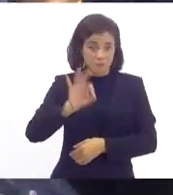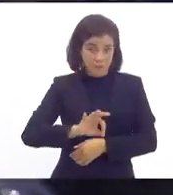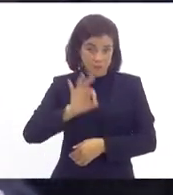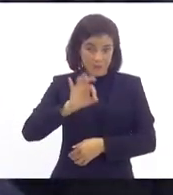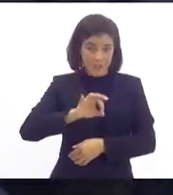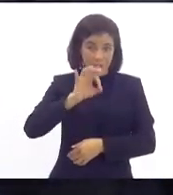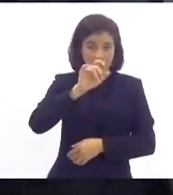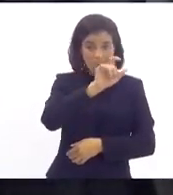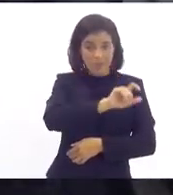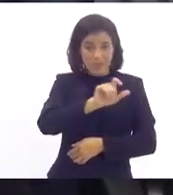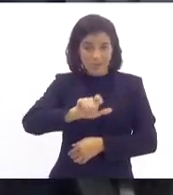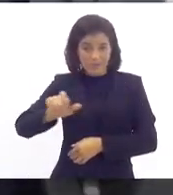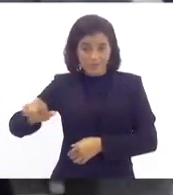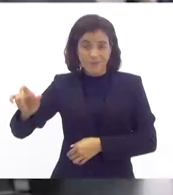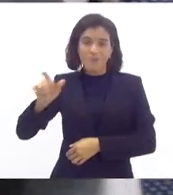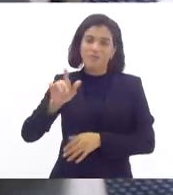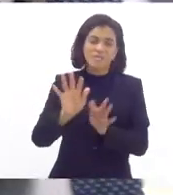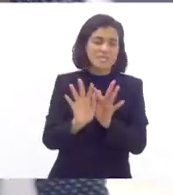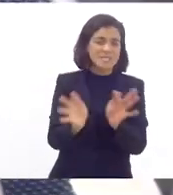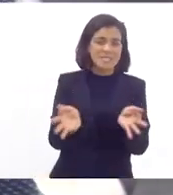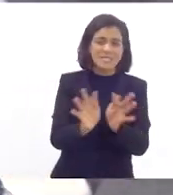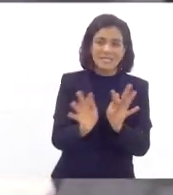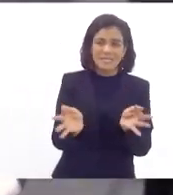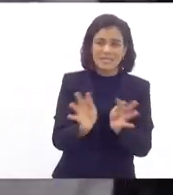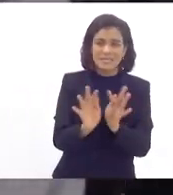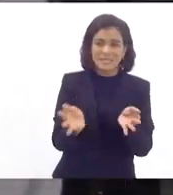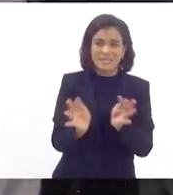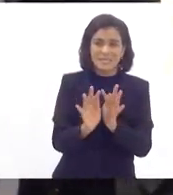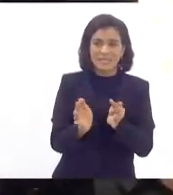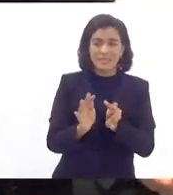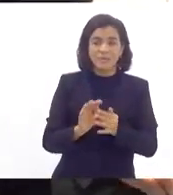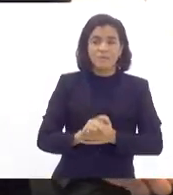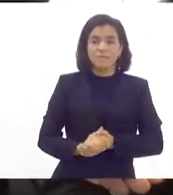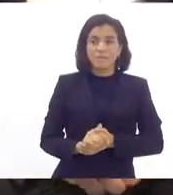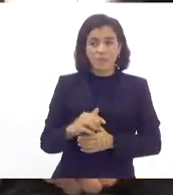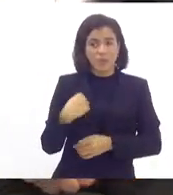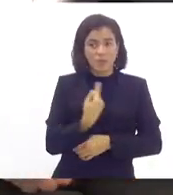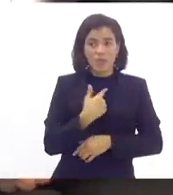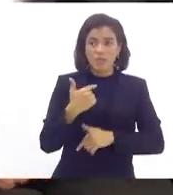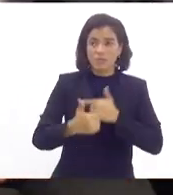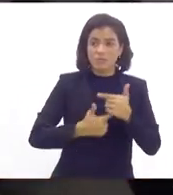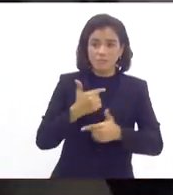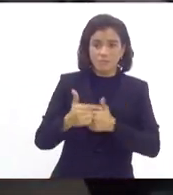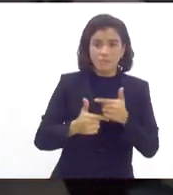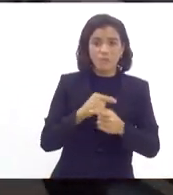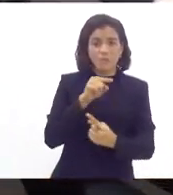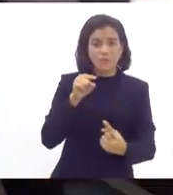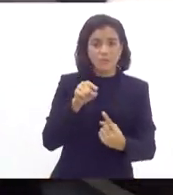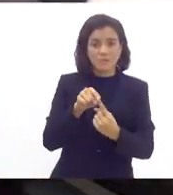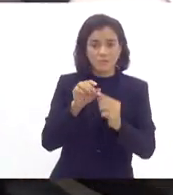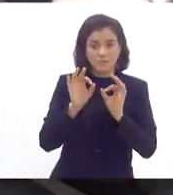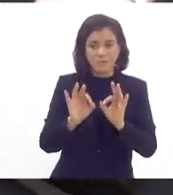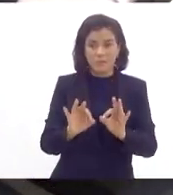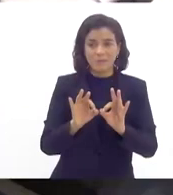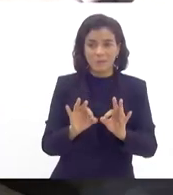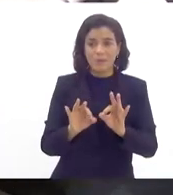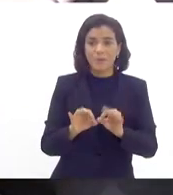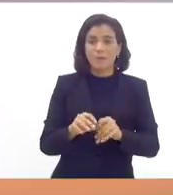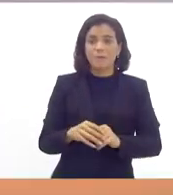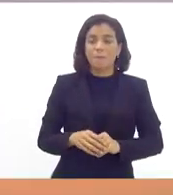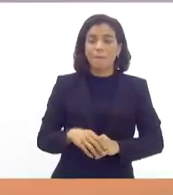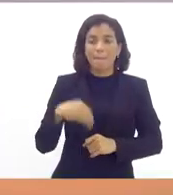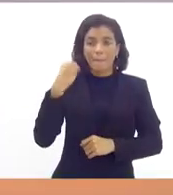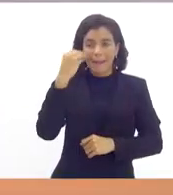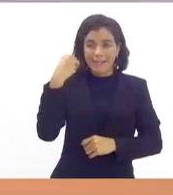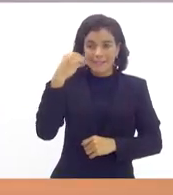vai ser assim, vai ser extremamente simples. Tá? E estamos trabalhando para isso mesmo, inclusive vendo experiência de países que já têm